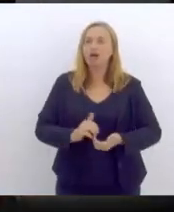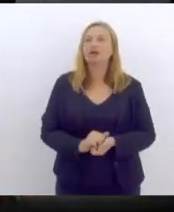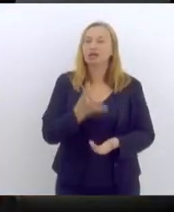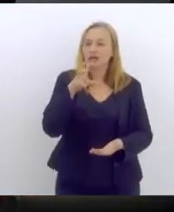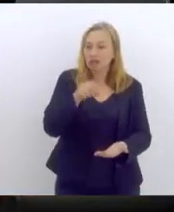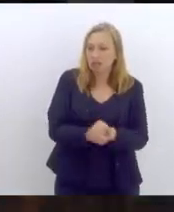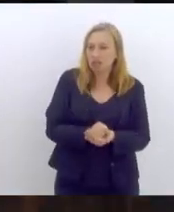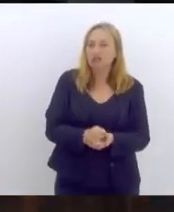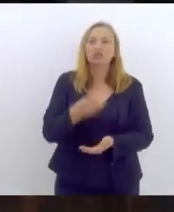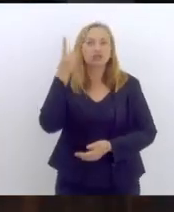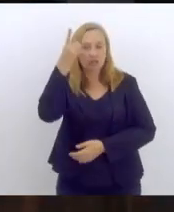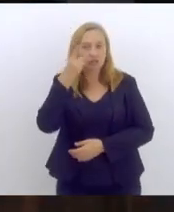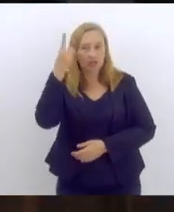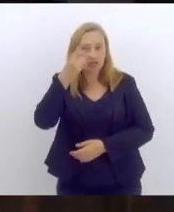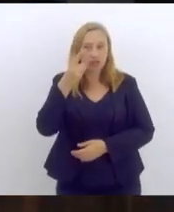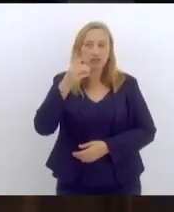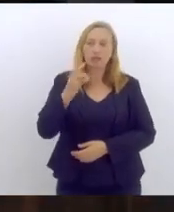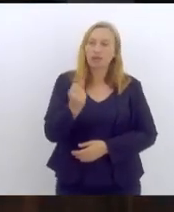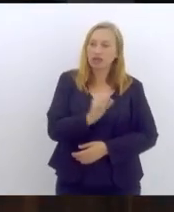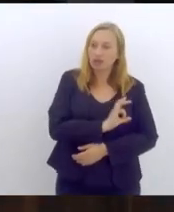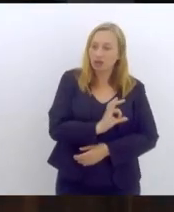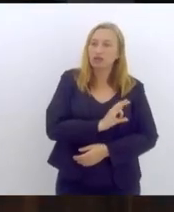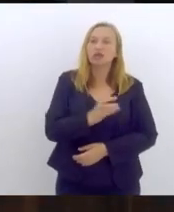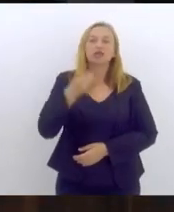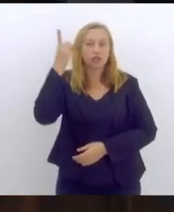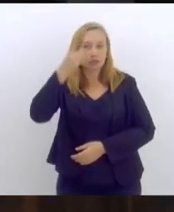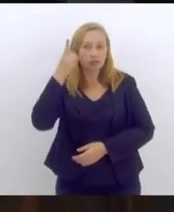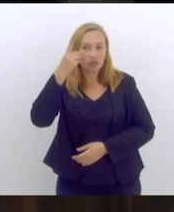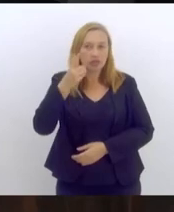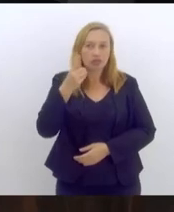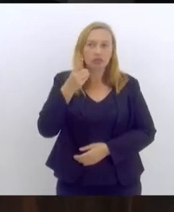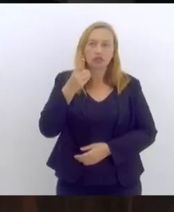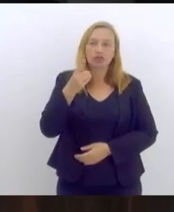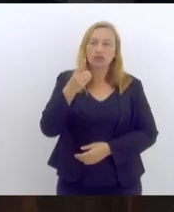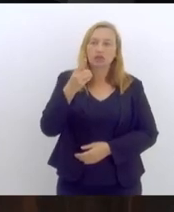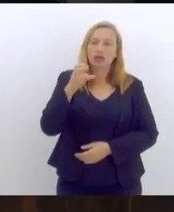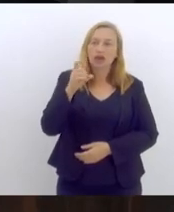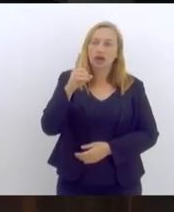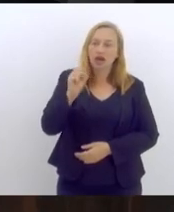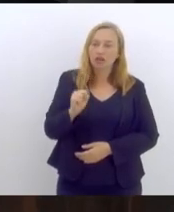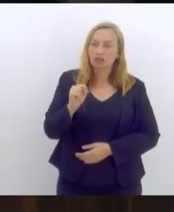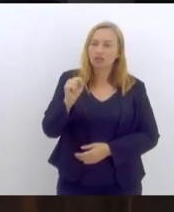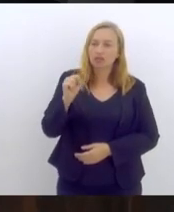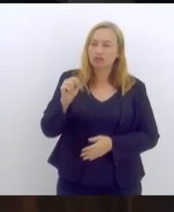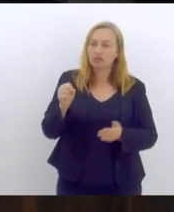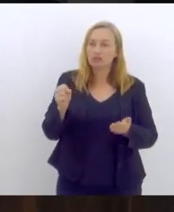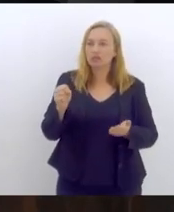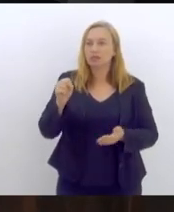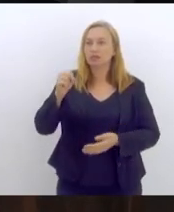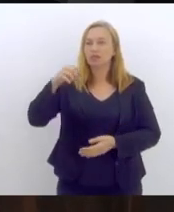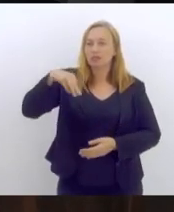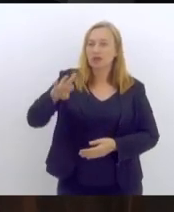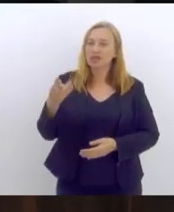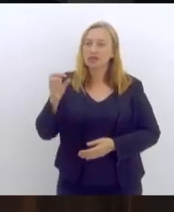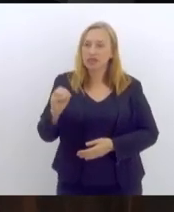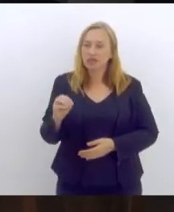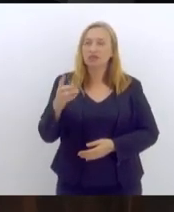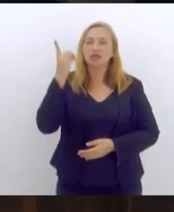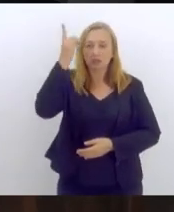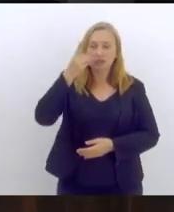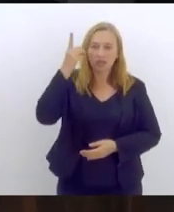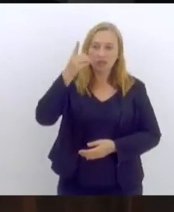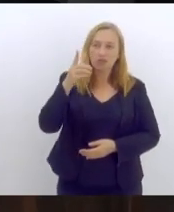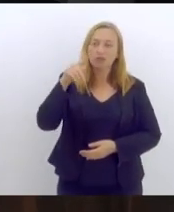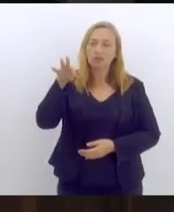Registrado. Deputado Marta Rocha, também abstenção. Deputado Carlos Macedo. Deputado Vitor Júnior, deputado Paulo Melo,